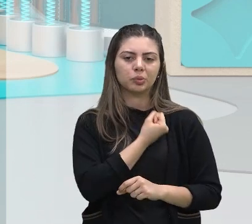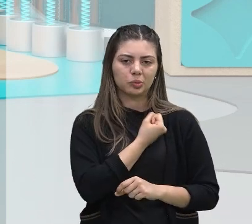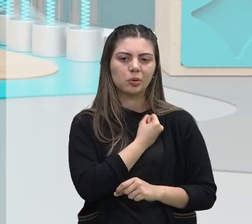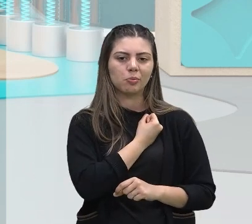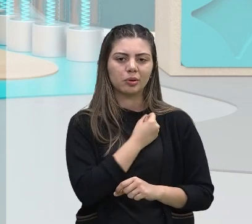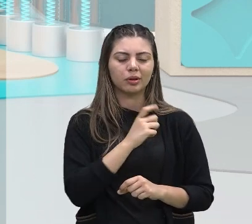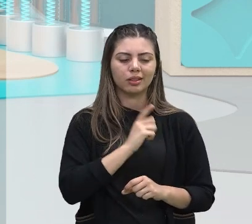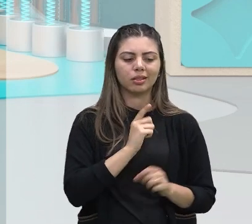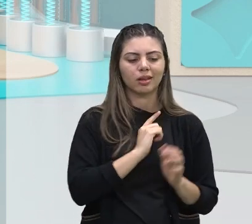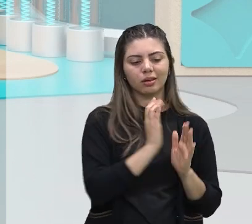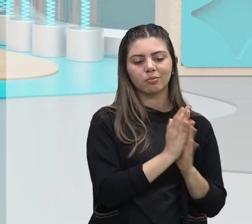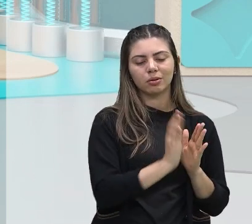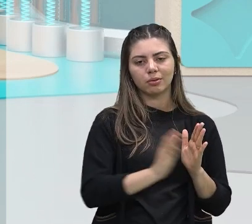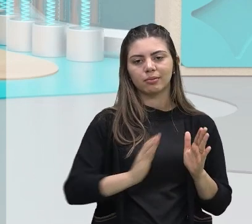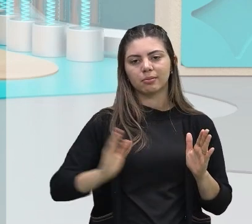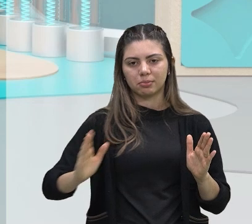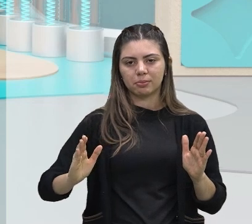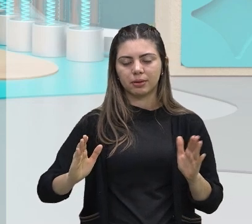uma sequência